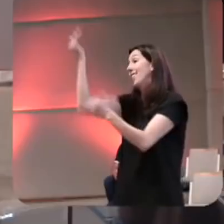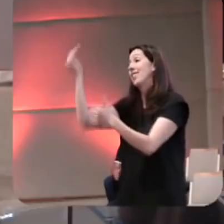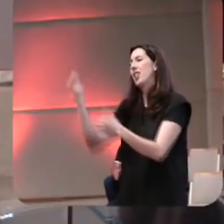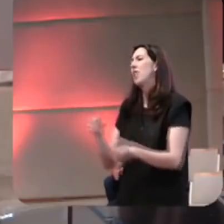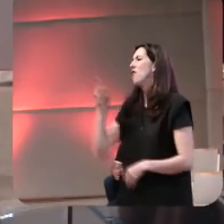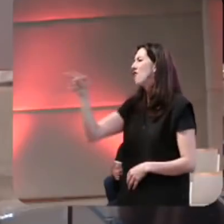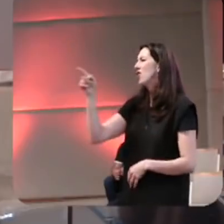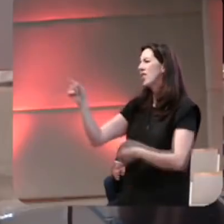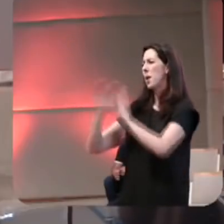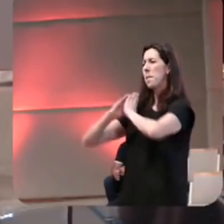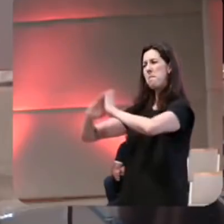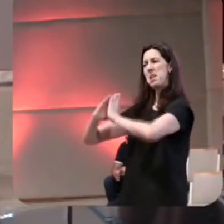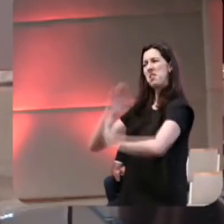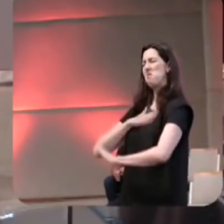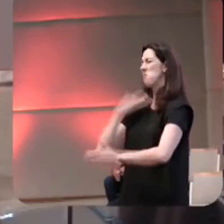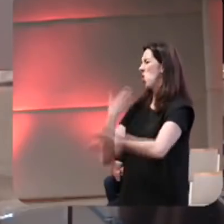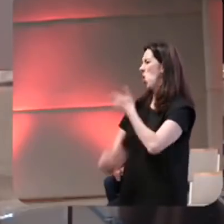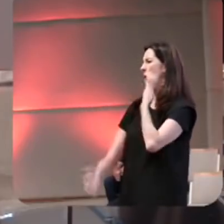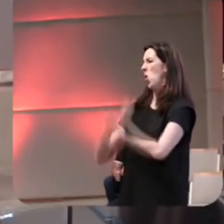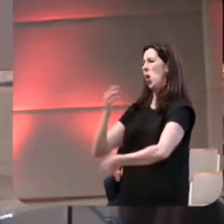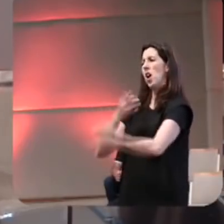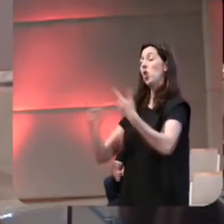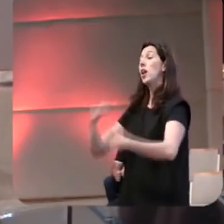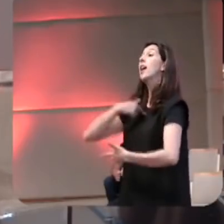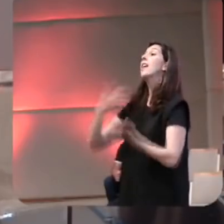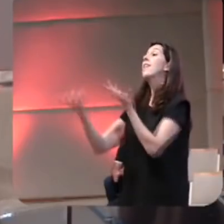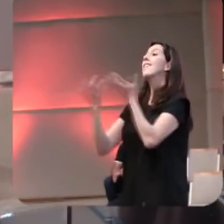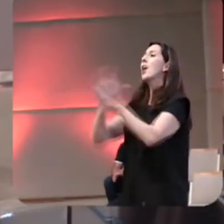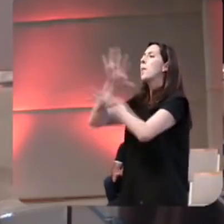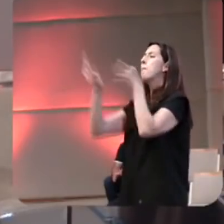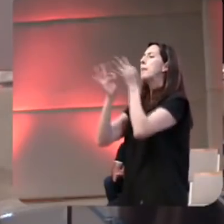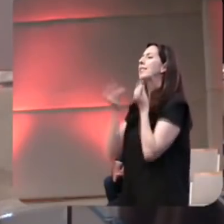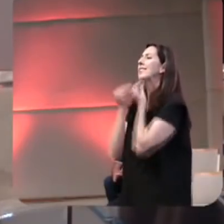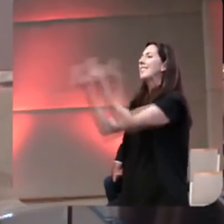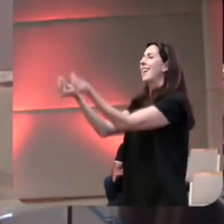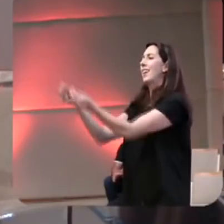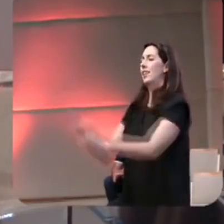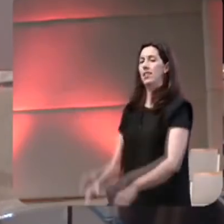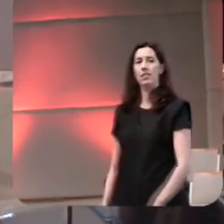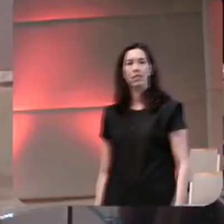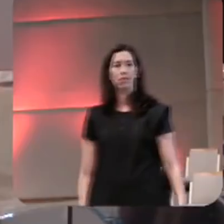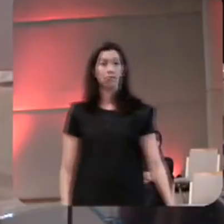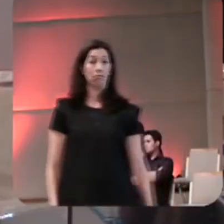que você quiser, que eu quero te dar um presente.